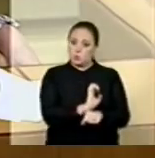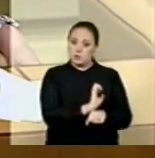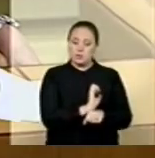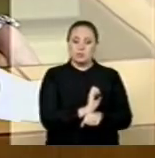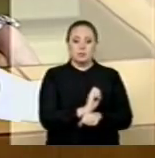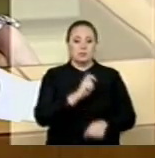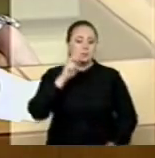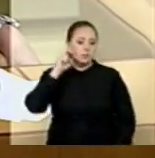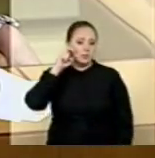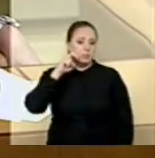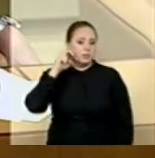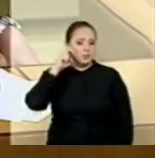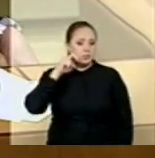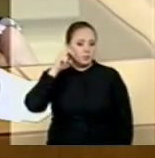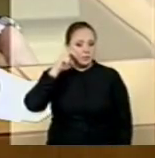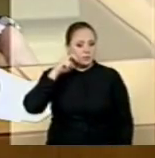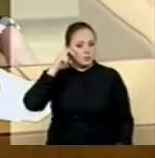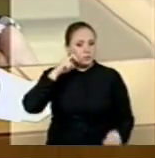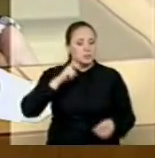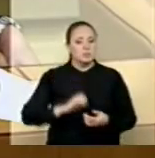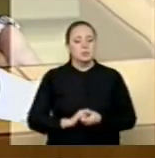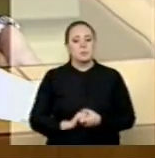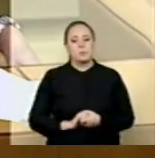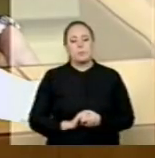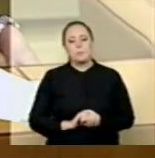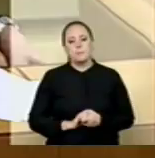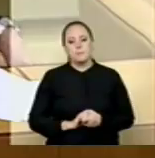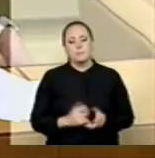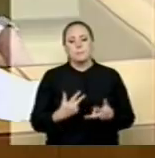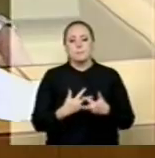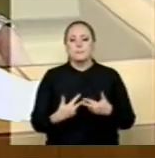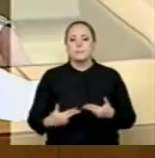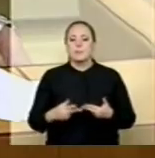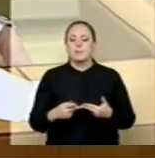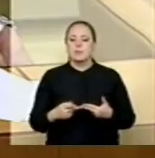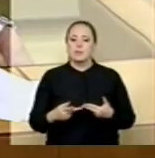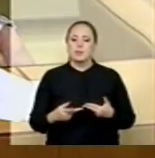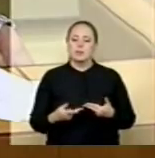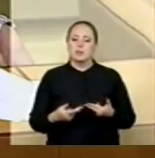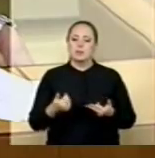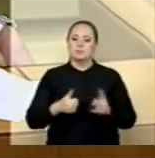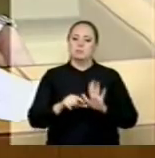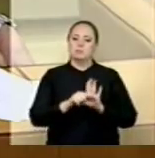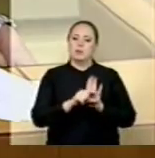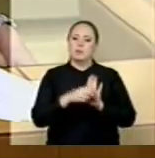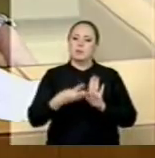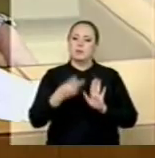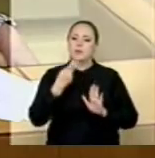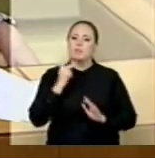do Norte. Os preceitos versam o primeiro, parágrafo 3º, 33, sobre